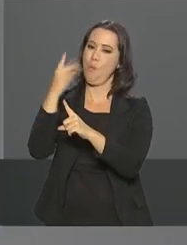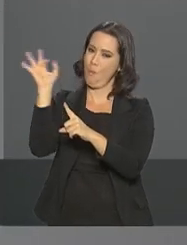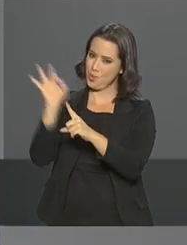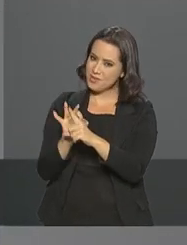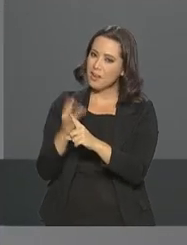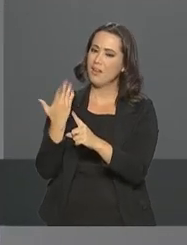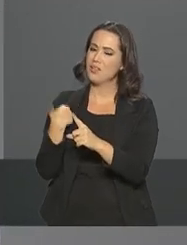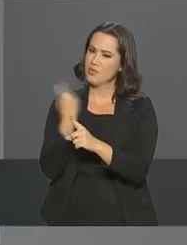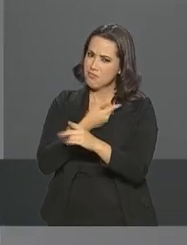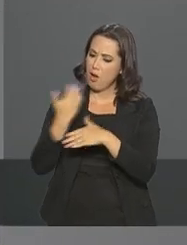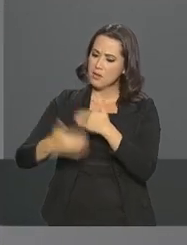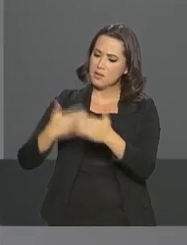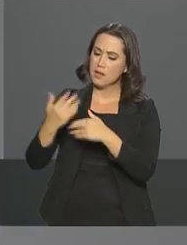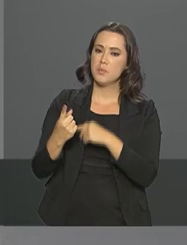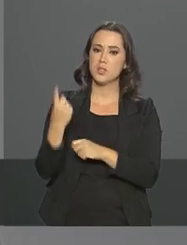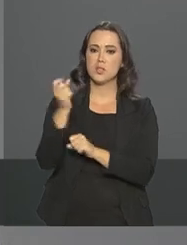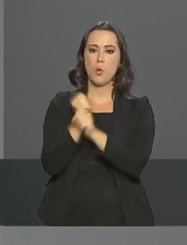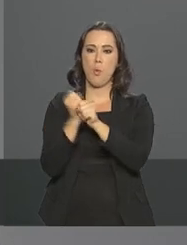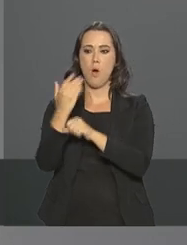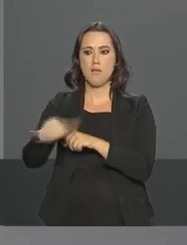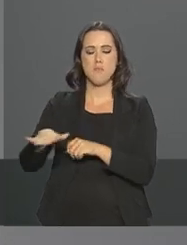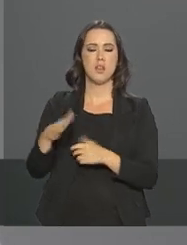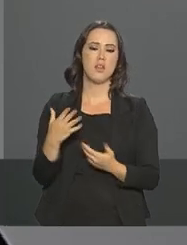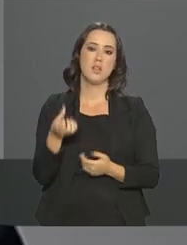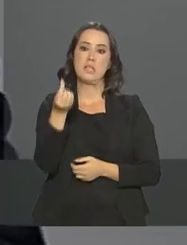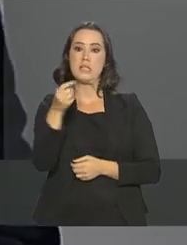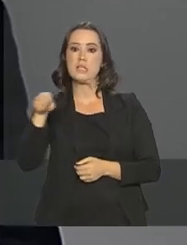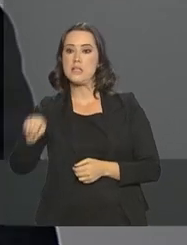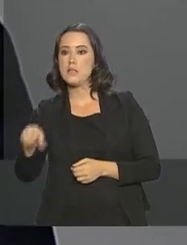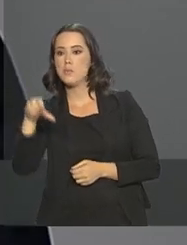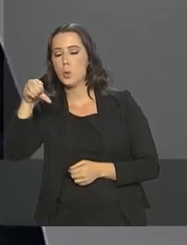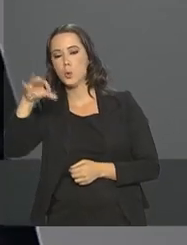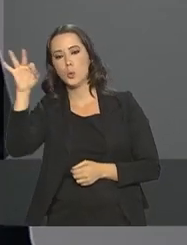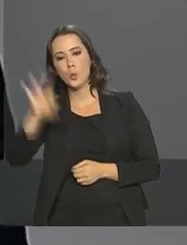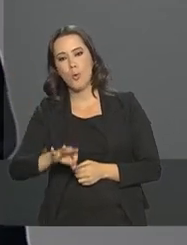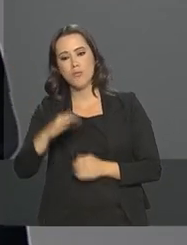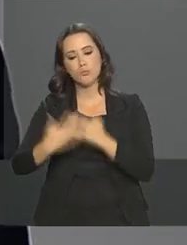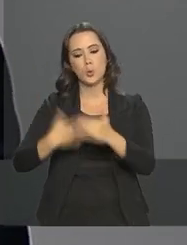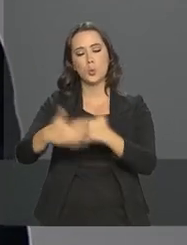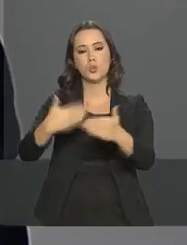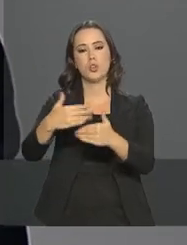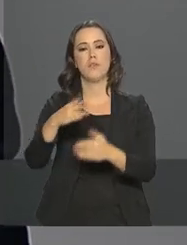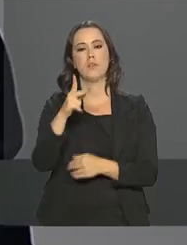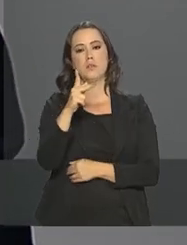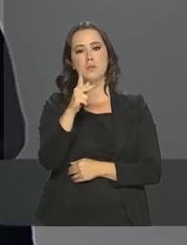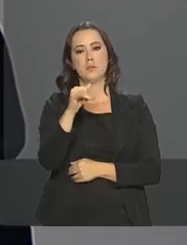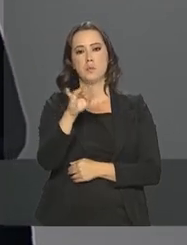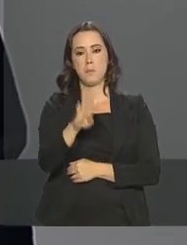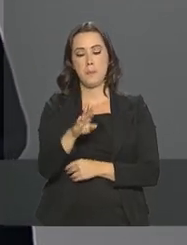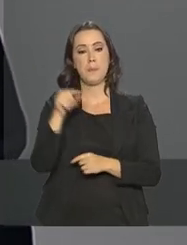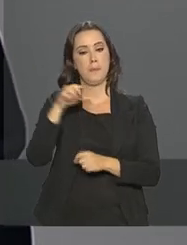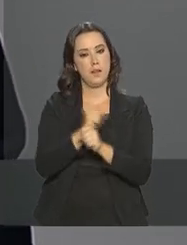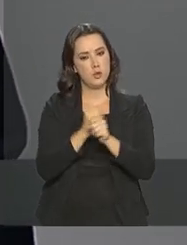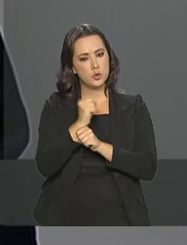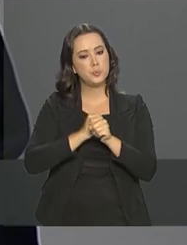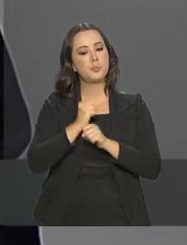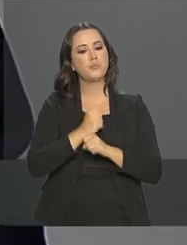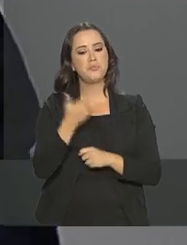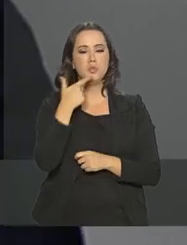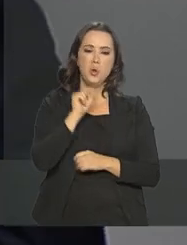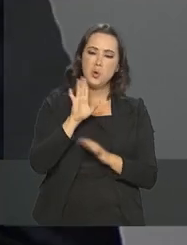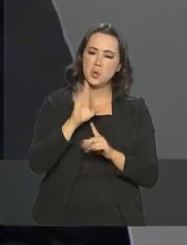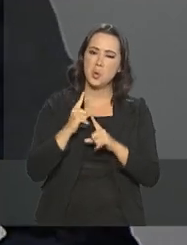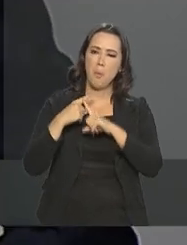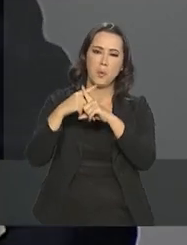portanto caminhamos em um ano e meio com 6.9 por cento de avanço do pib este ano ainda vai aguardar um